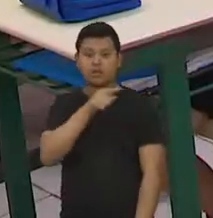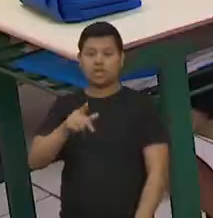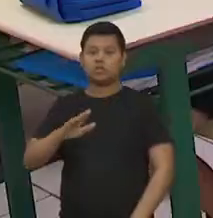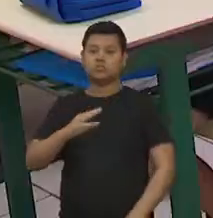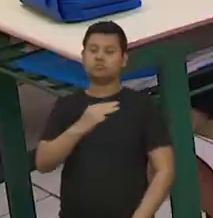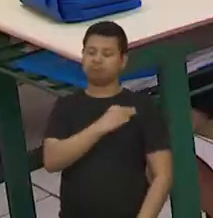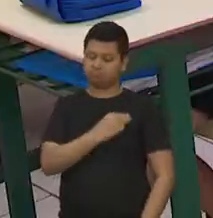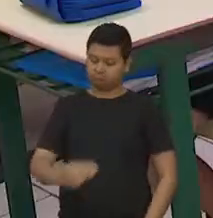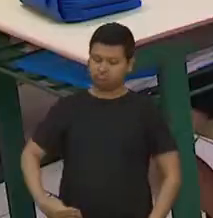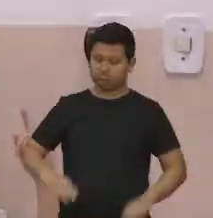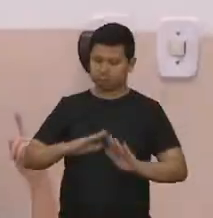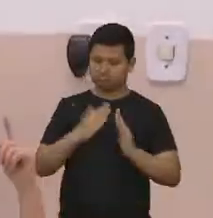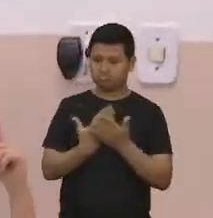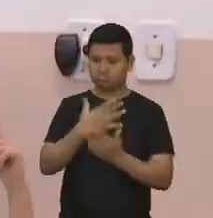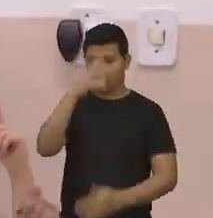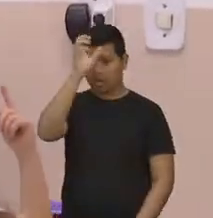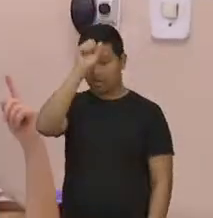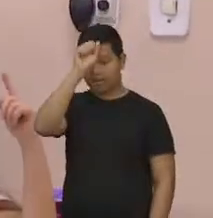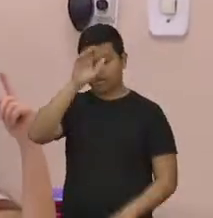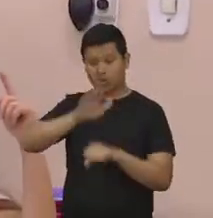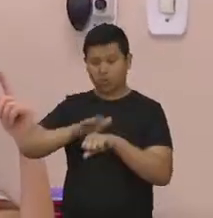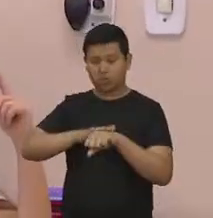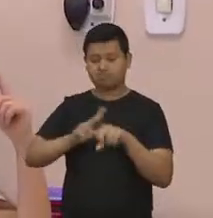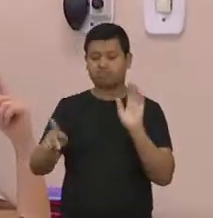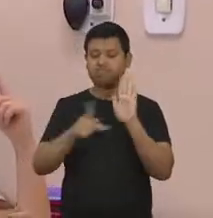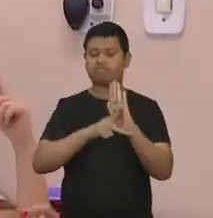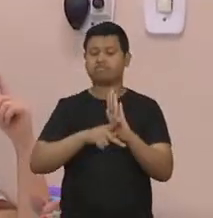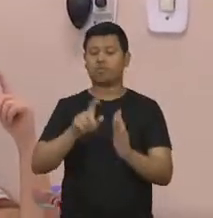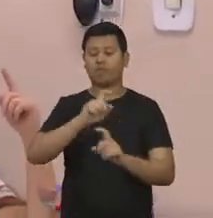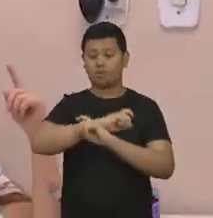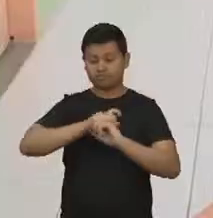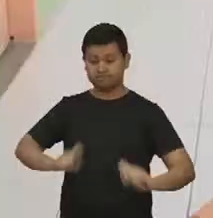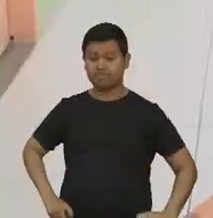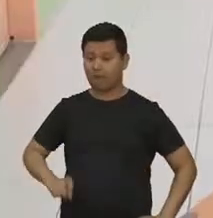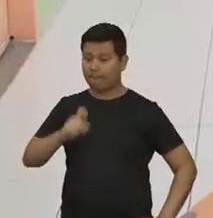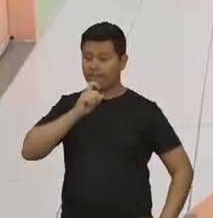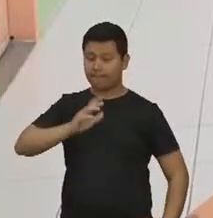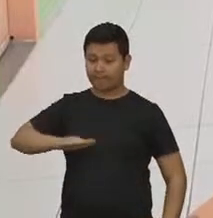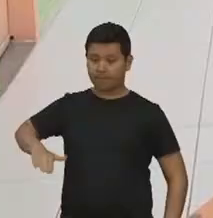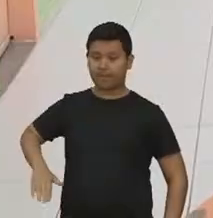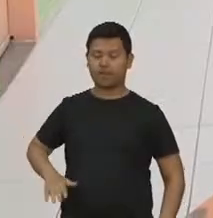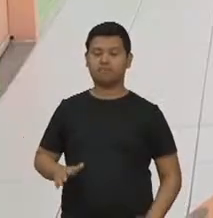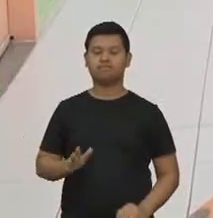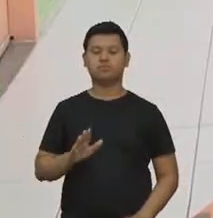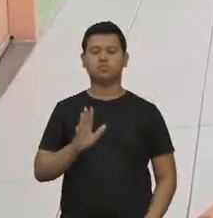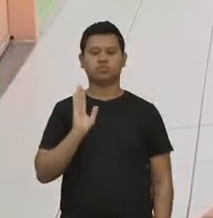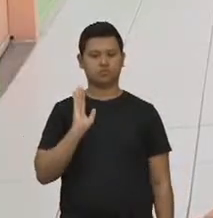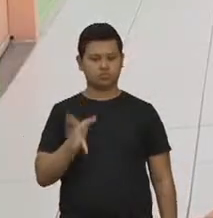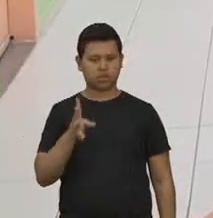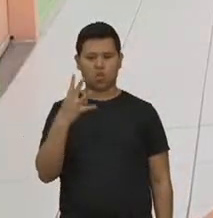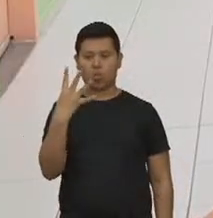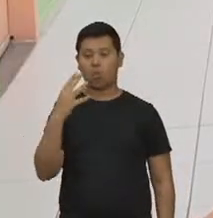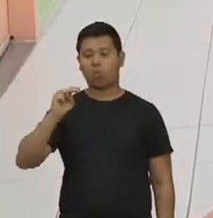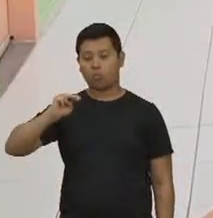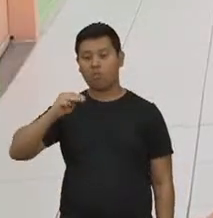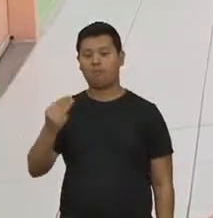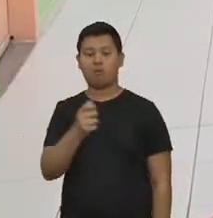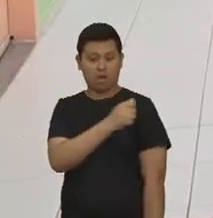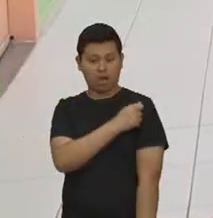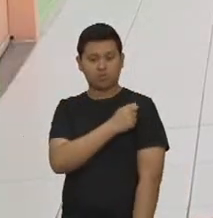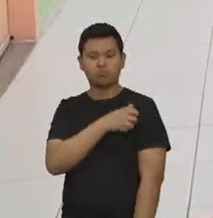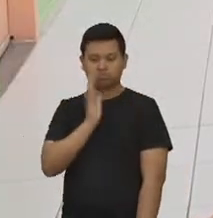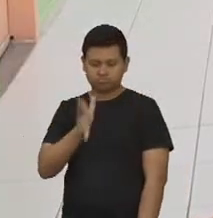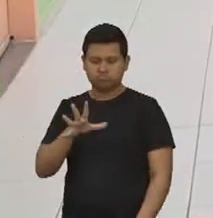essa experiência na prática, com o programa Agente de Trânsito Mirim. Já são mais de 4.000 alunos contemplados, são todos